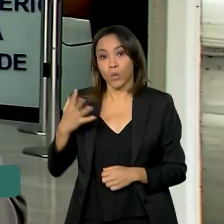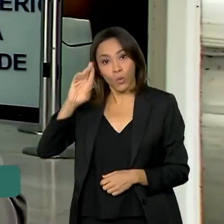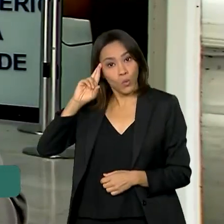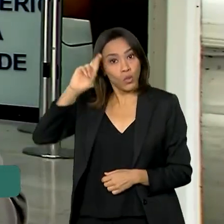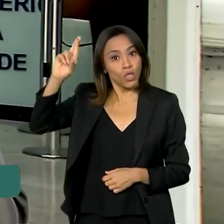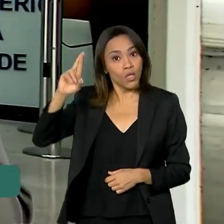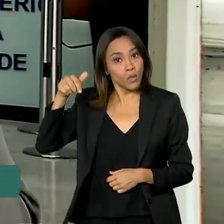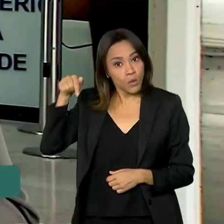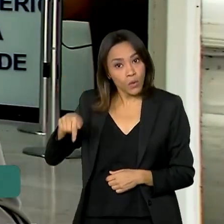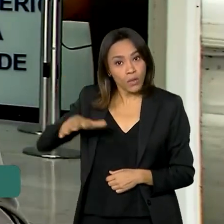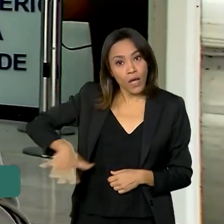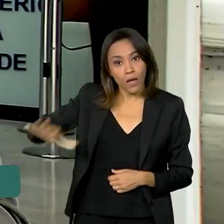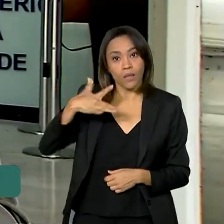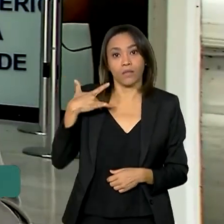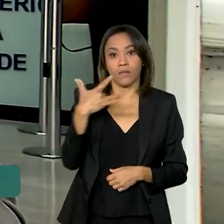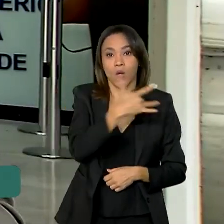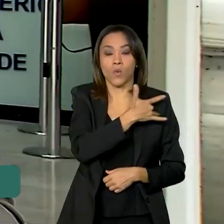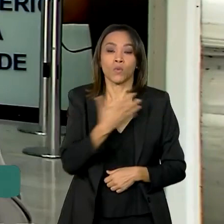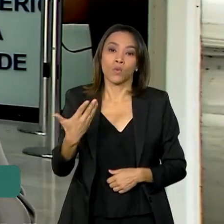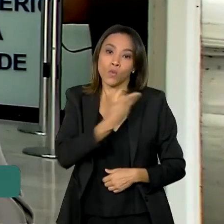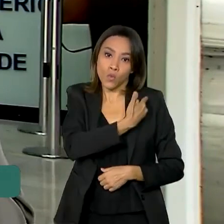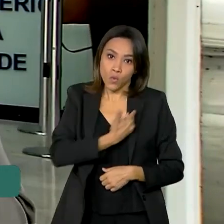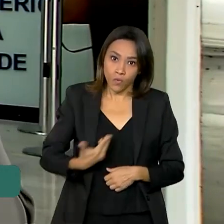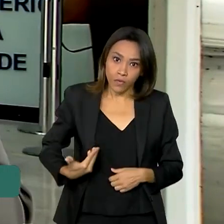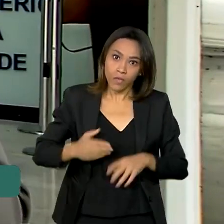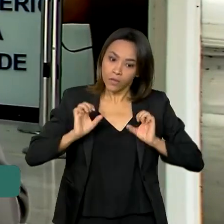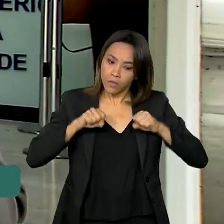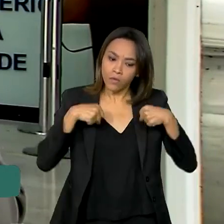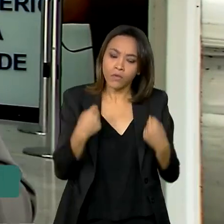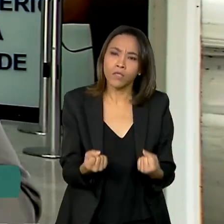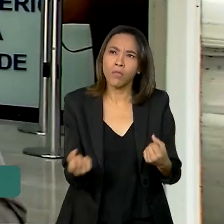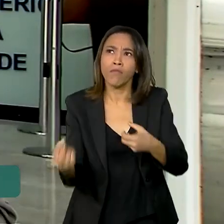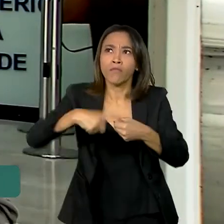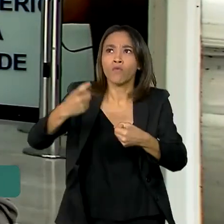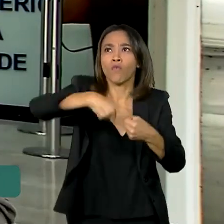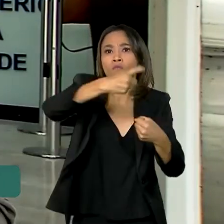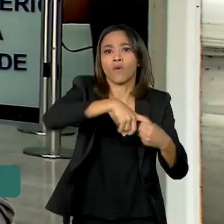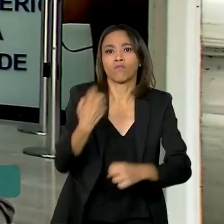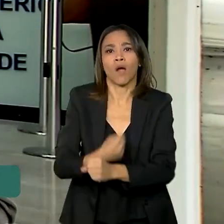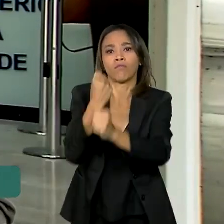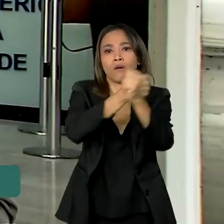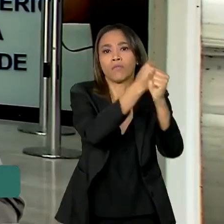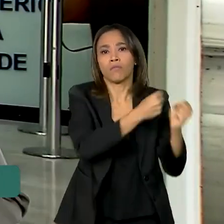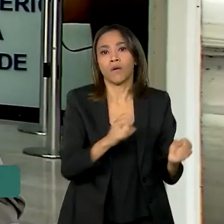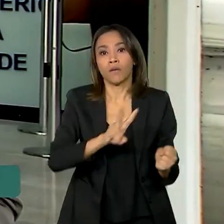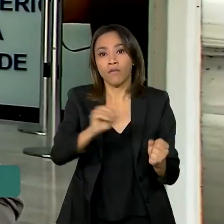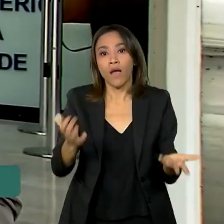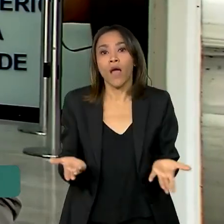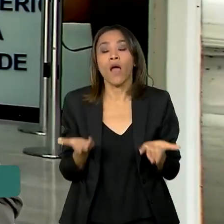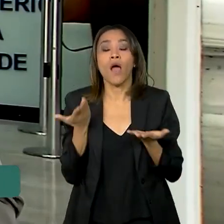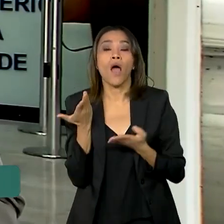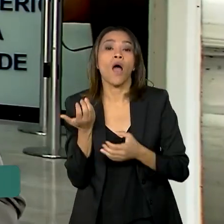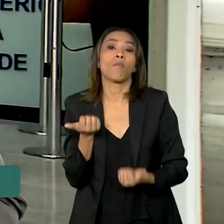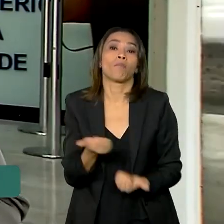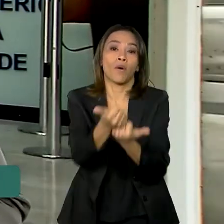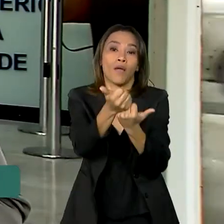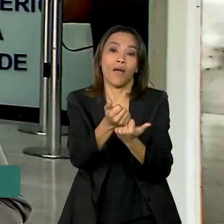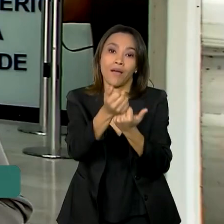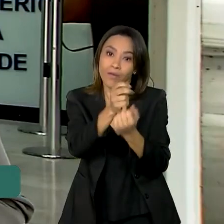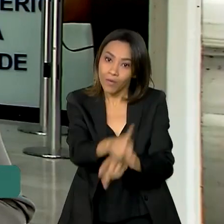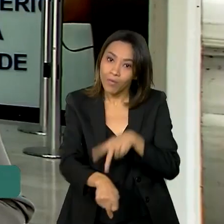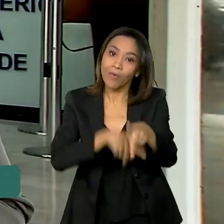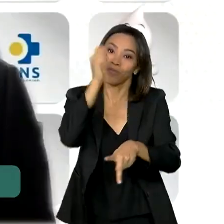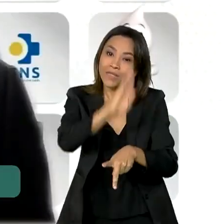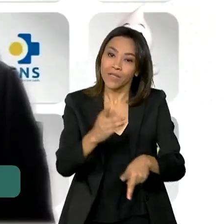Saúde, Darcio Guedes, o governo está empenhado em retomar logo essas obras que vão beneficiar a população brasileira. Vamos